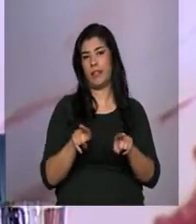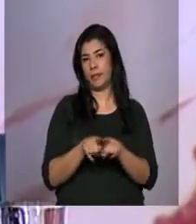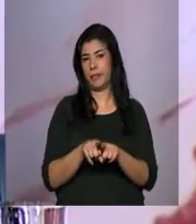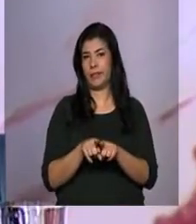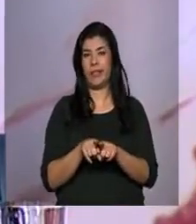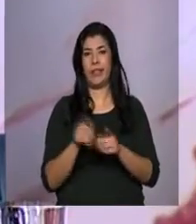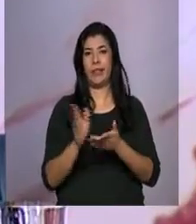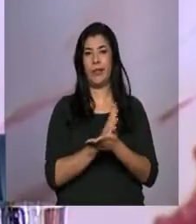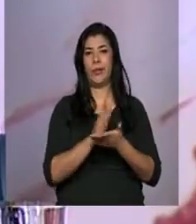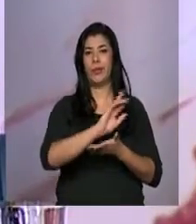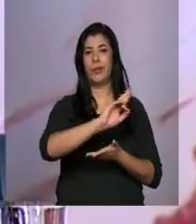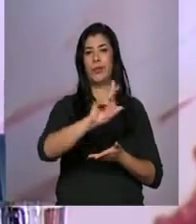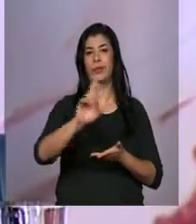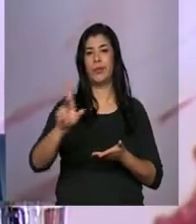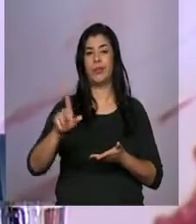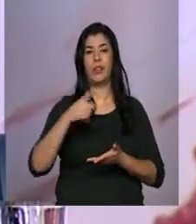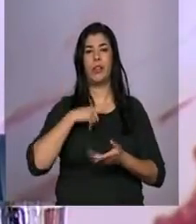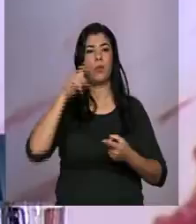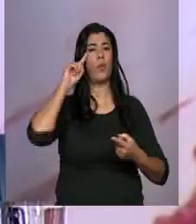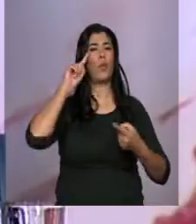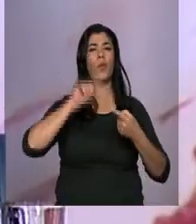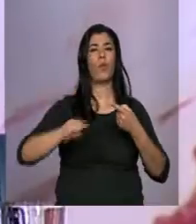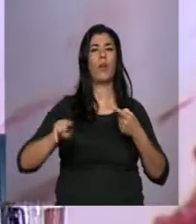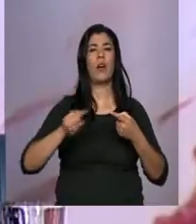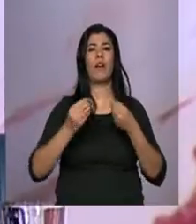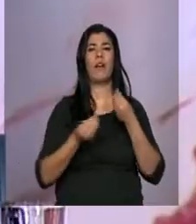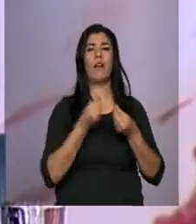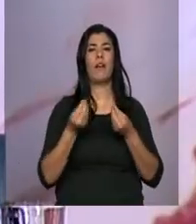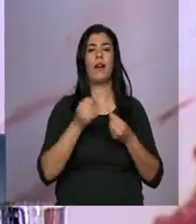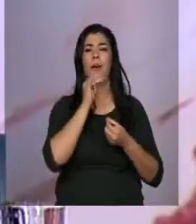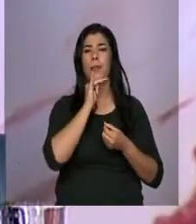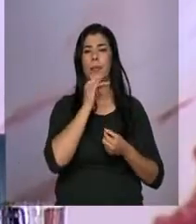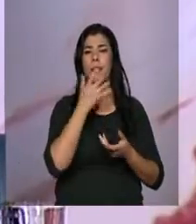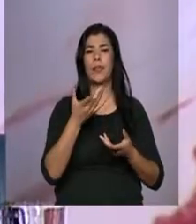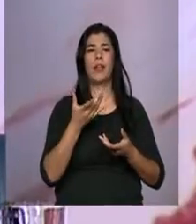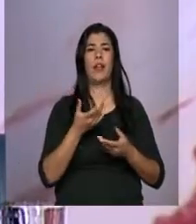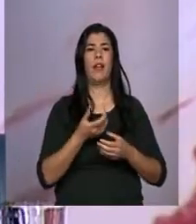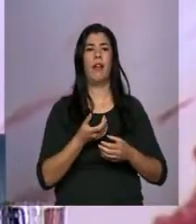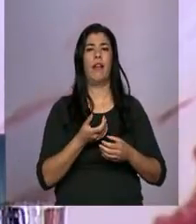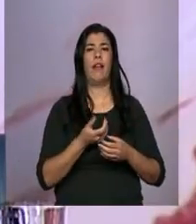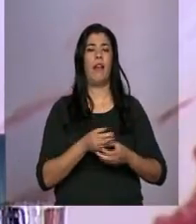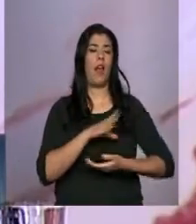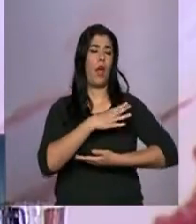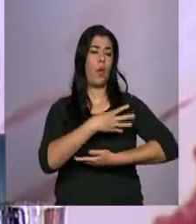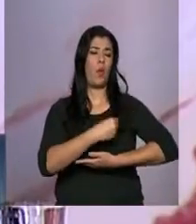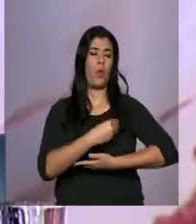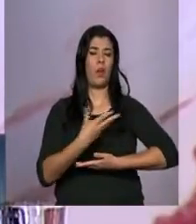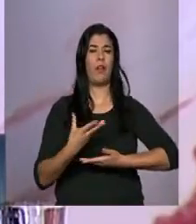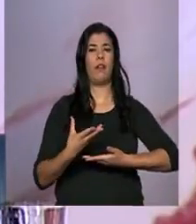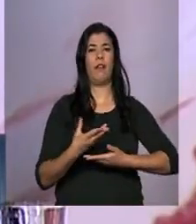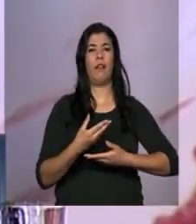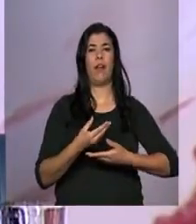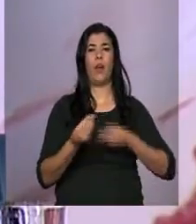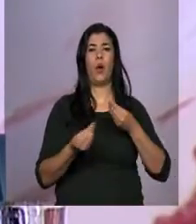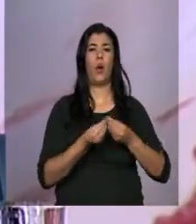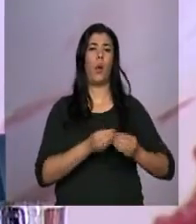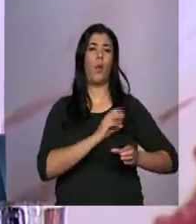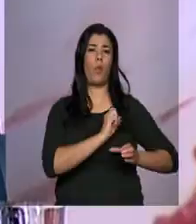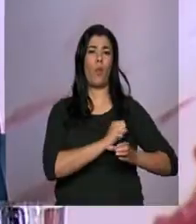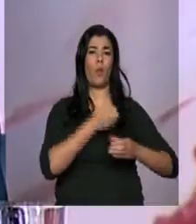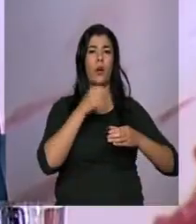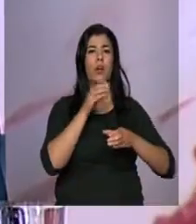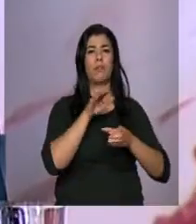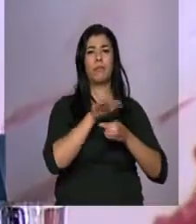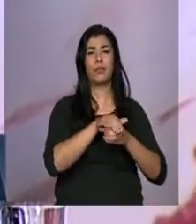não estão muito de acordo com o que a gente possa trabalhar, como aleitamento materno, promoção do aleitamento materno, bancos de leite, etc. Então, é